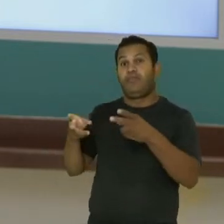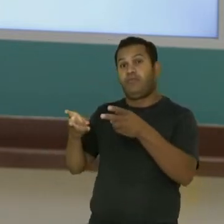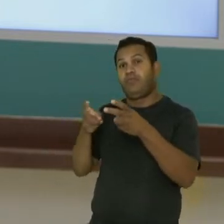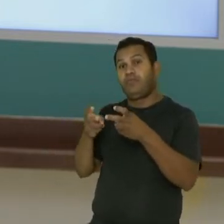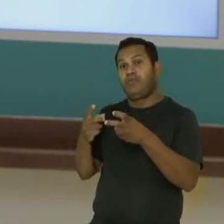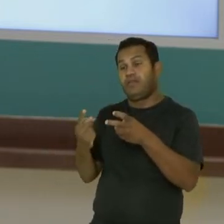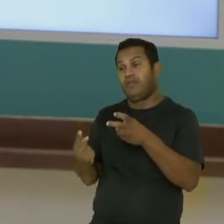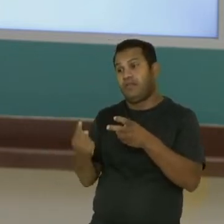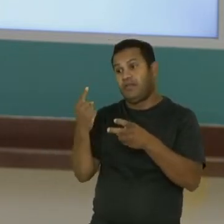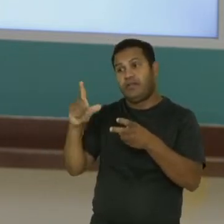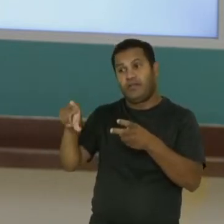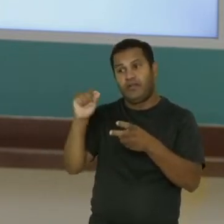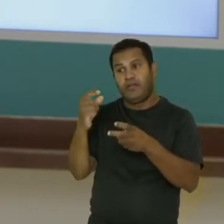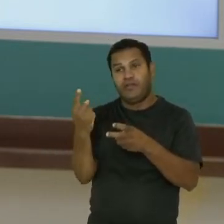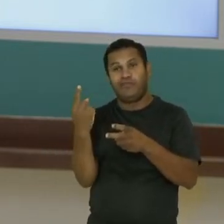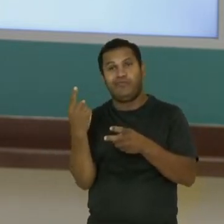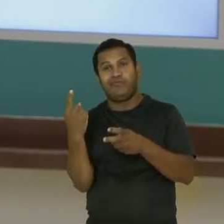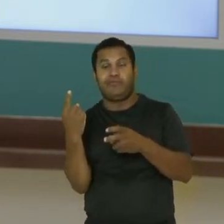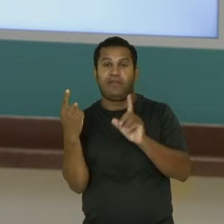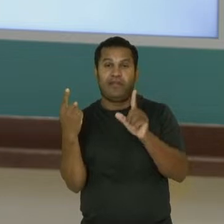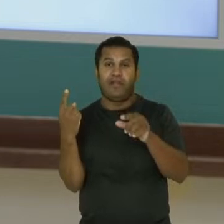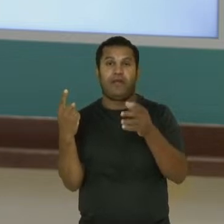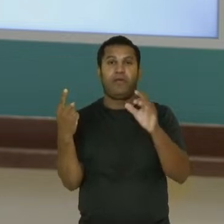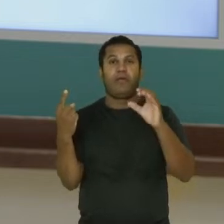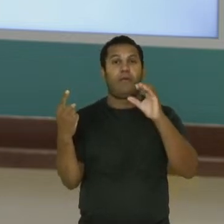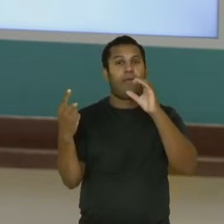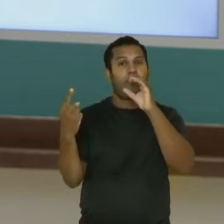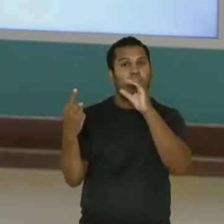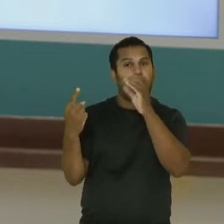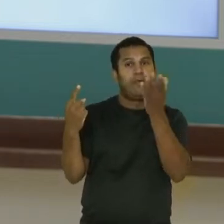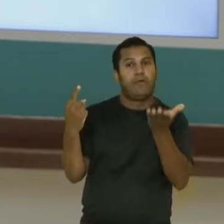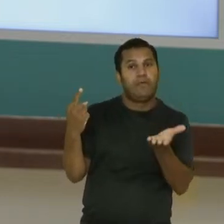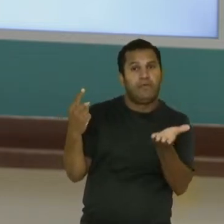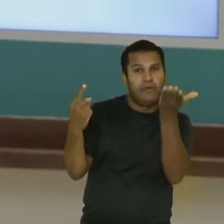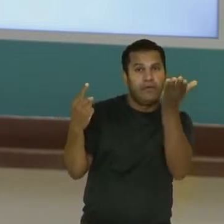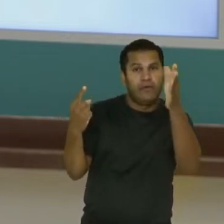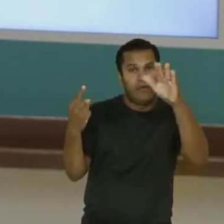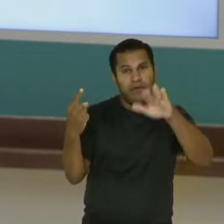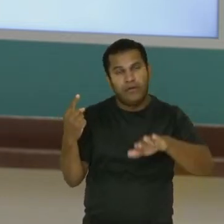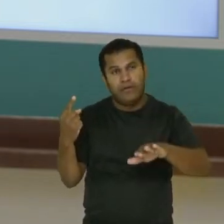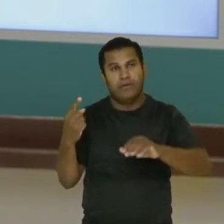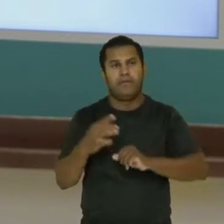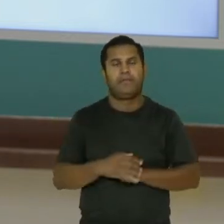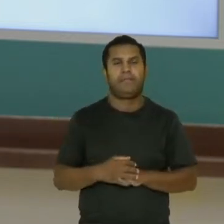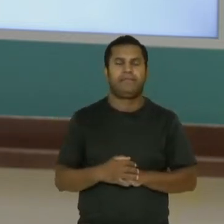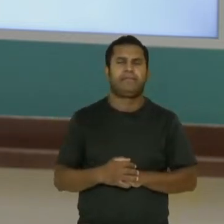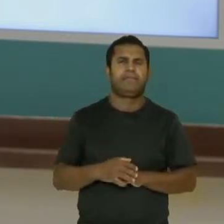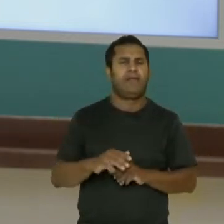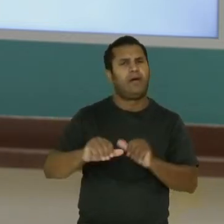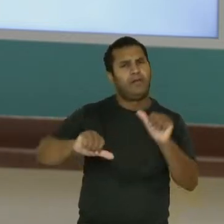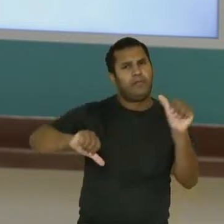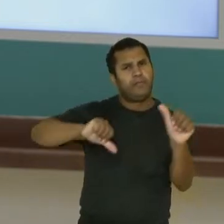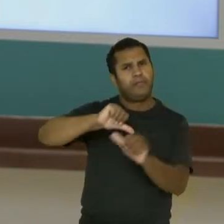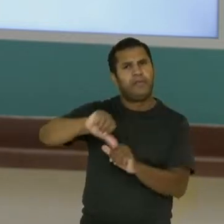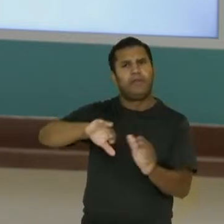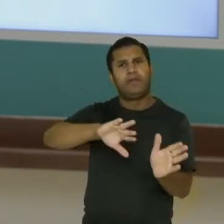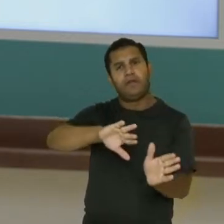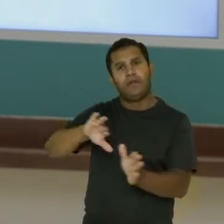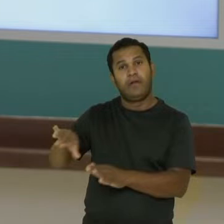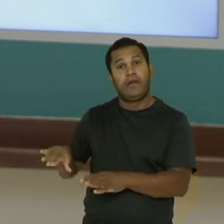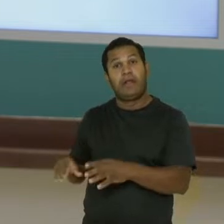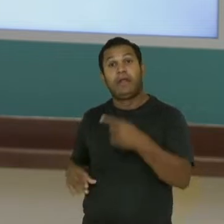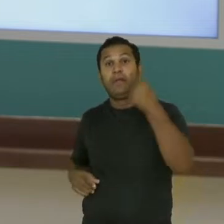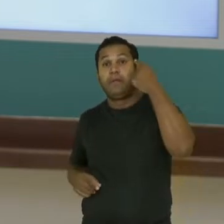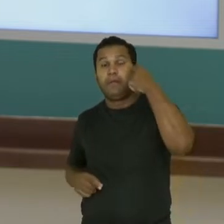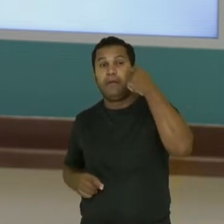natural, pensando no clima. Agora, se eu considerar, por exemplo, a renda da população nas diferentes partes do Brasil,